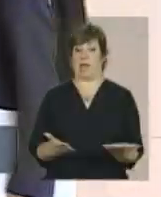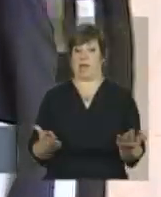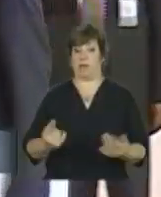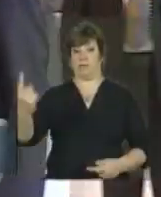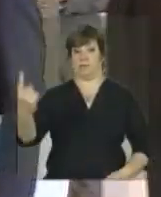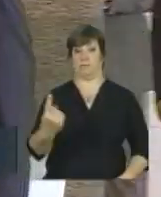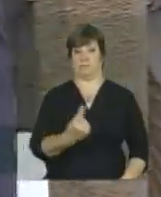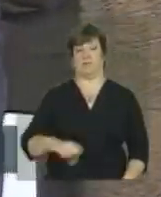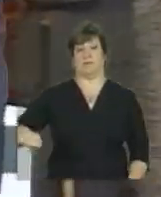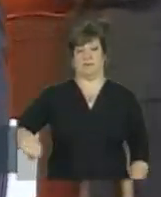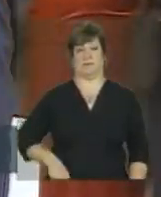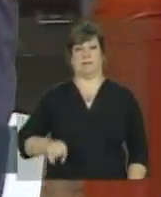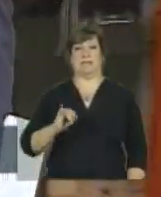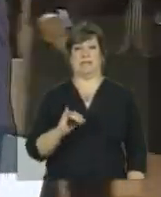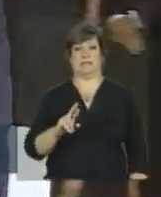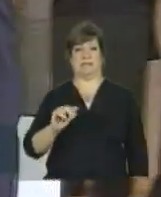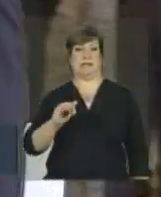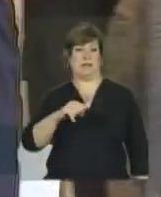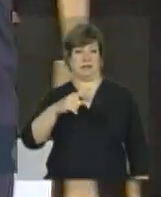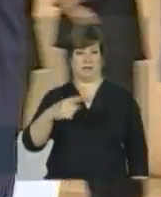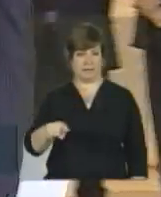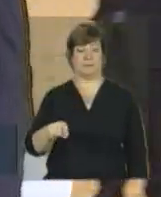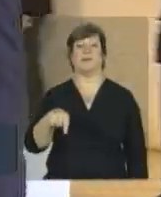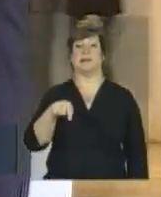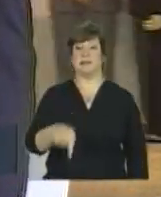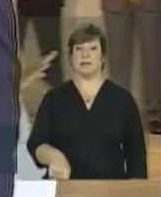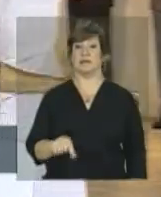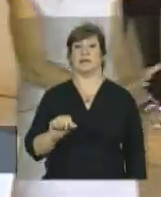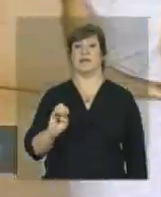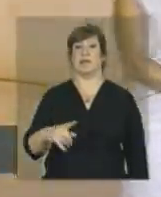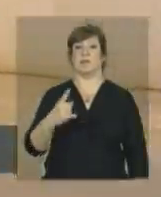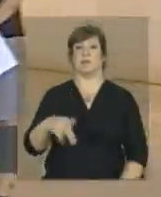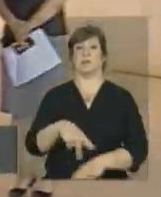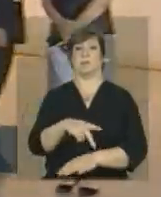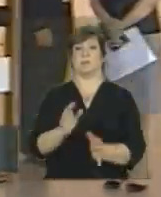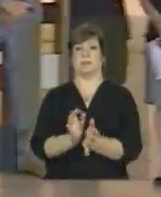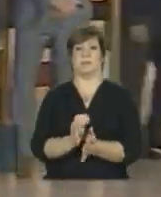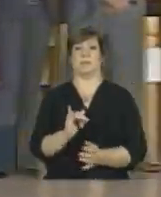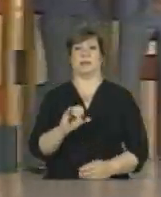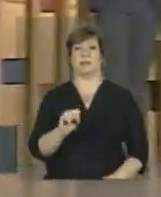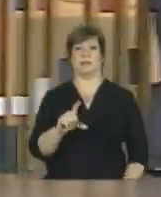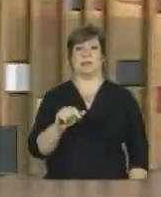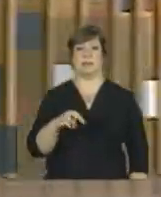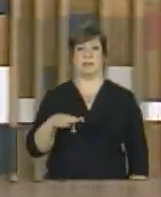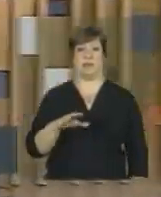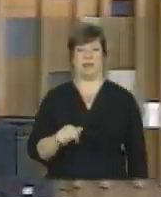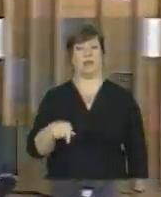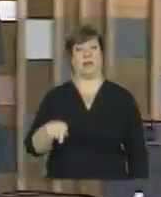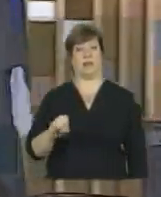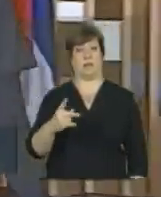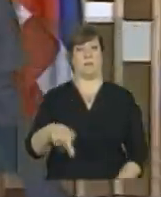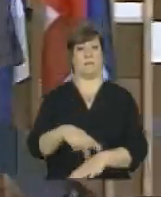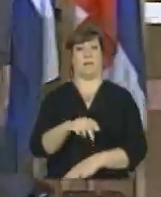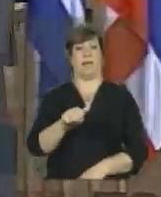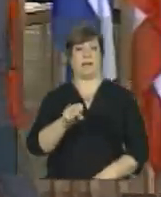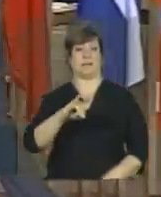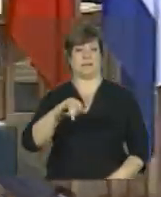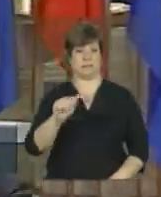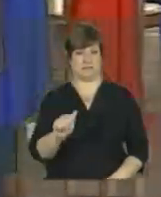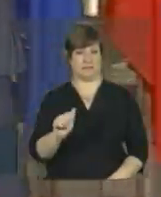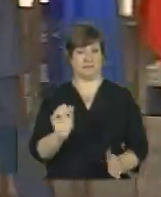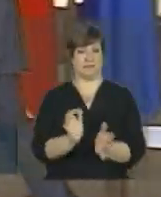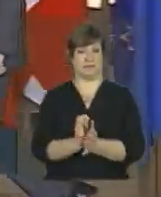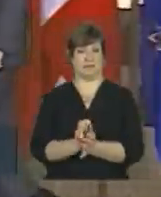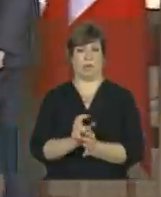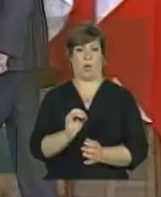Este é o embaixador do Irã. O Irã é uma república islâmica. É um país asiático